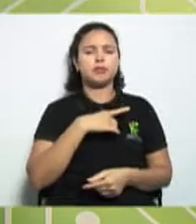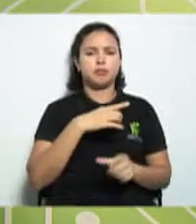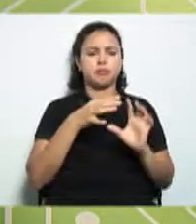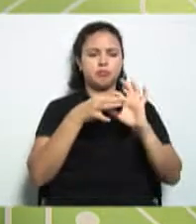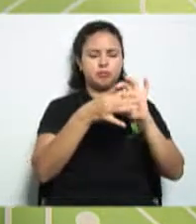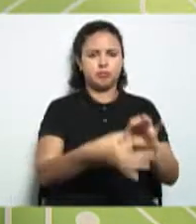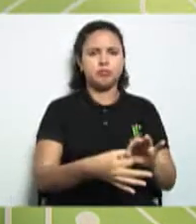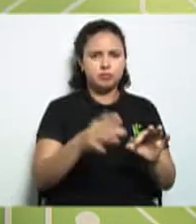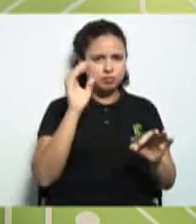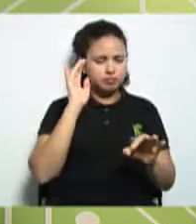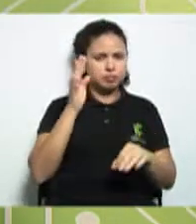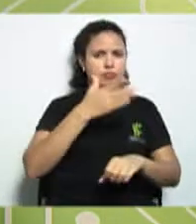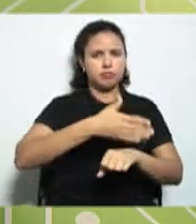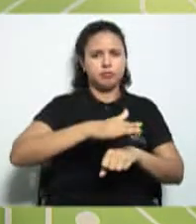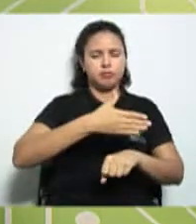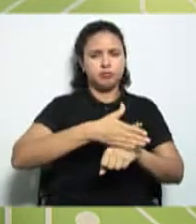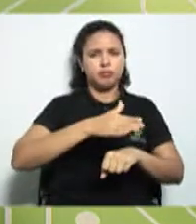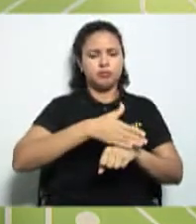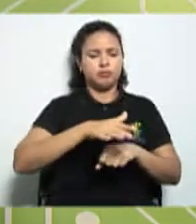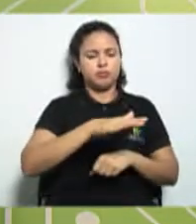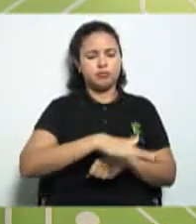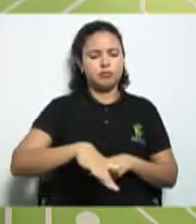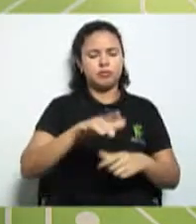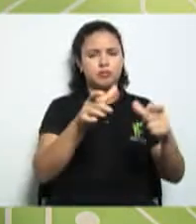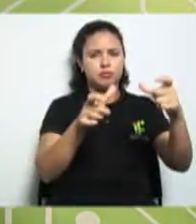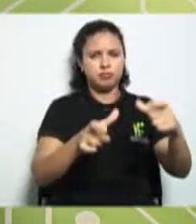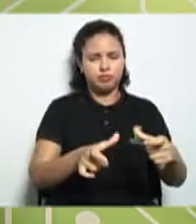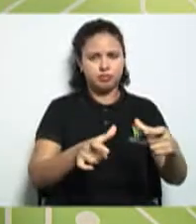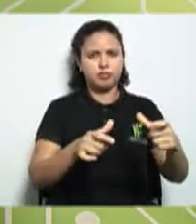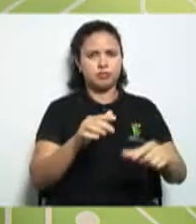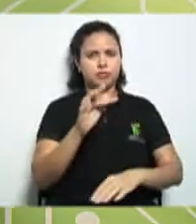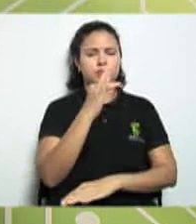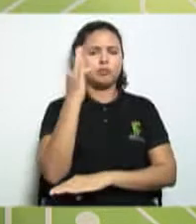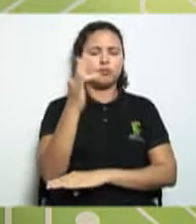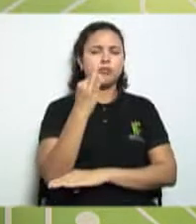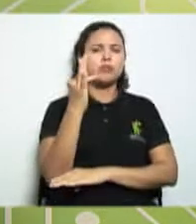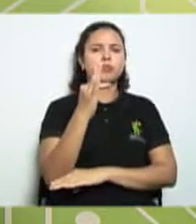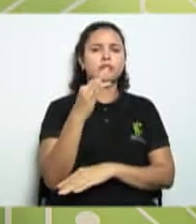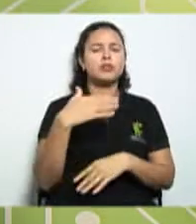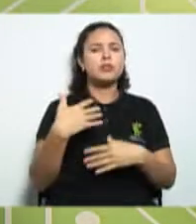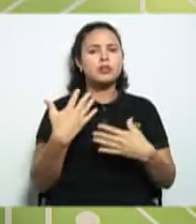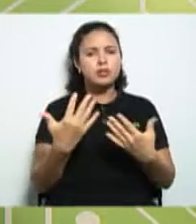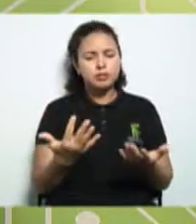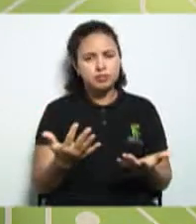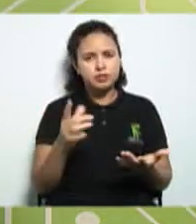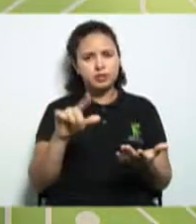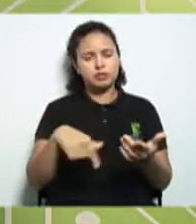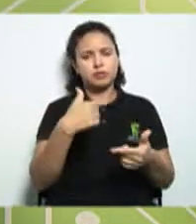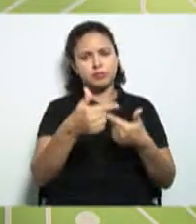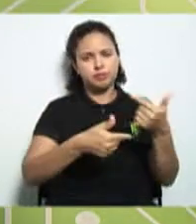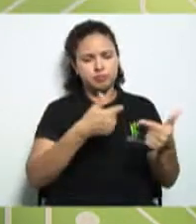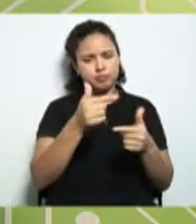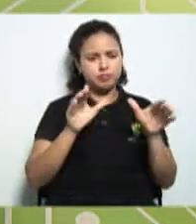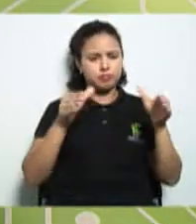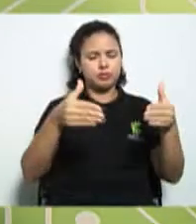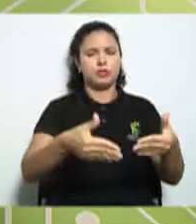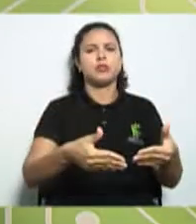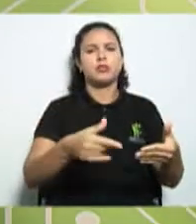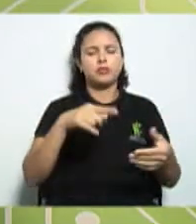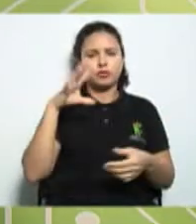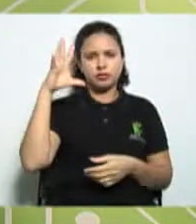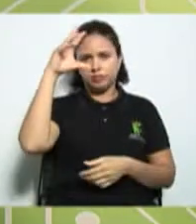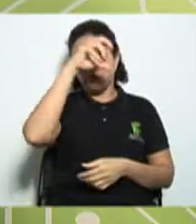teórico-prática em um ambiente formal, ou seja, aquele trabalho é para aquilo. Então, como a professora falou, vai aprender a